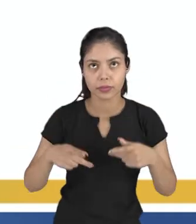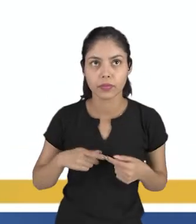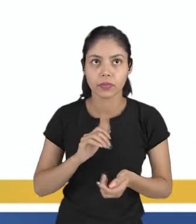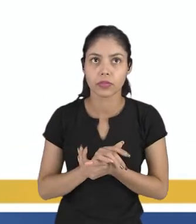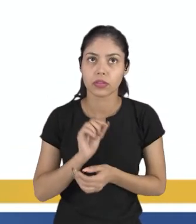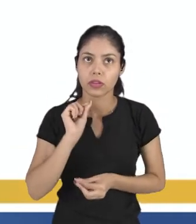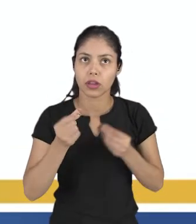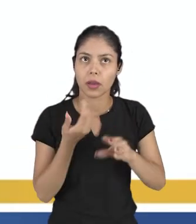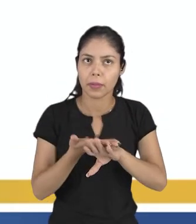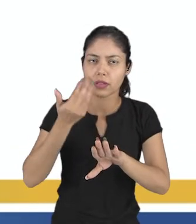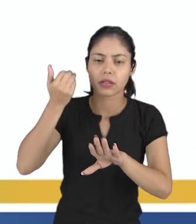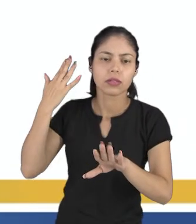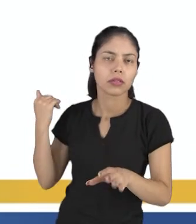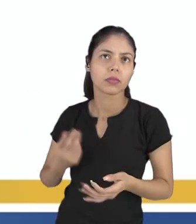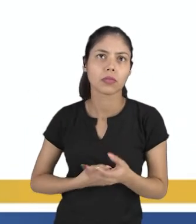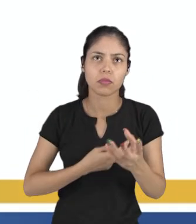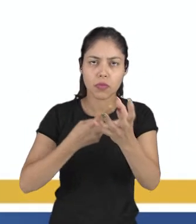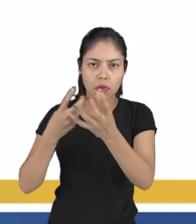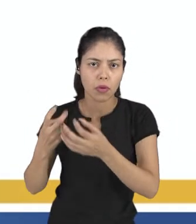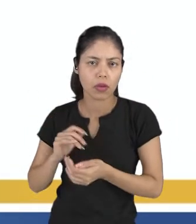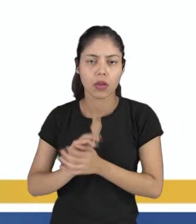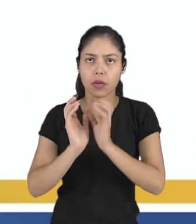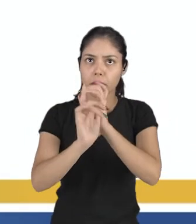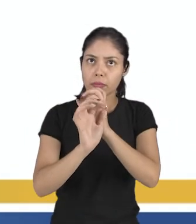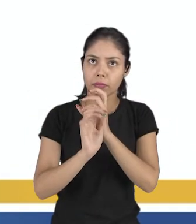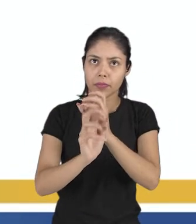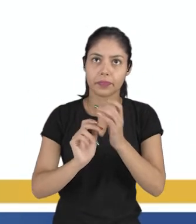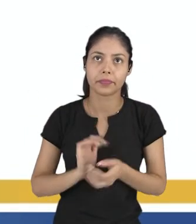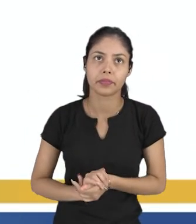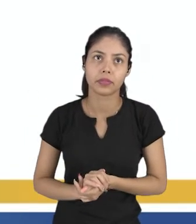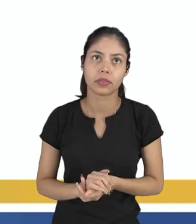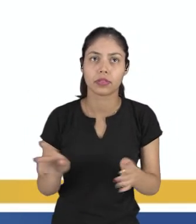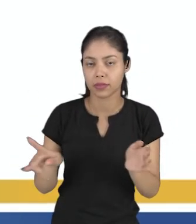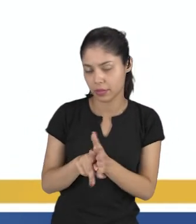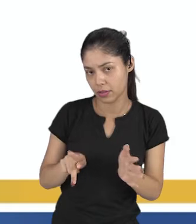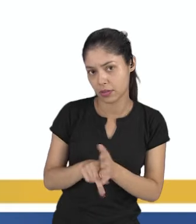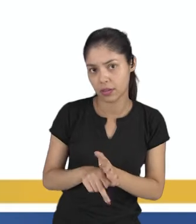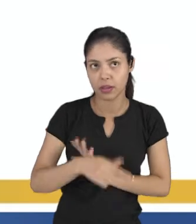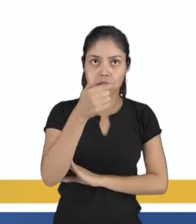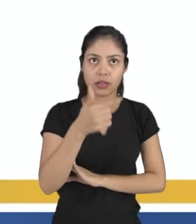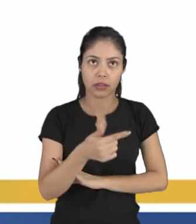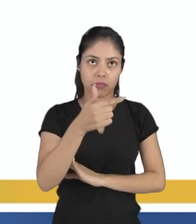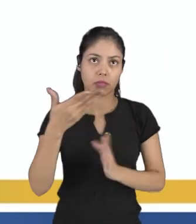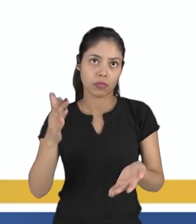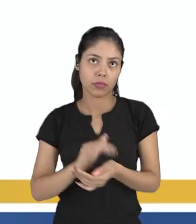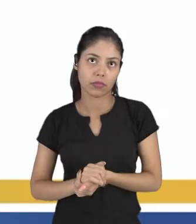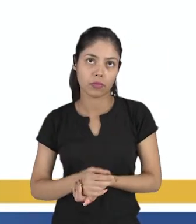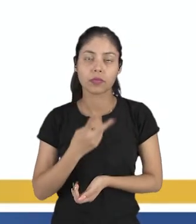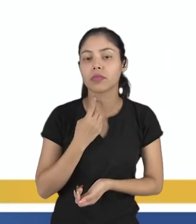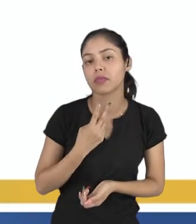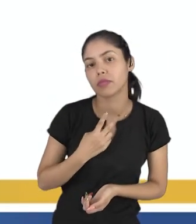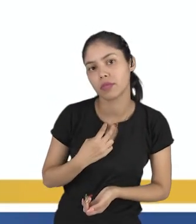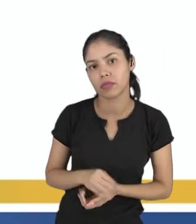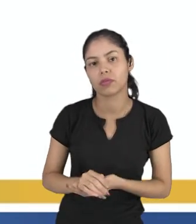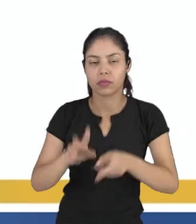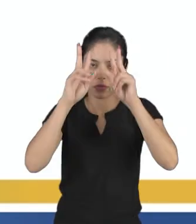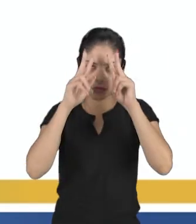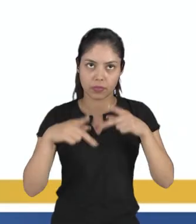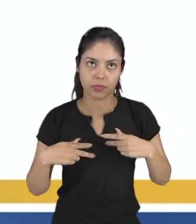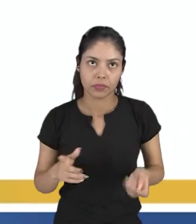humana mais do que no passado exploraram os instrumentos, que se tornaram secundários em relação à